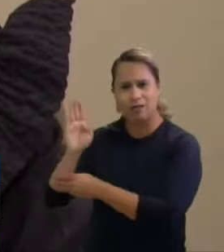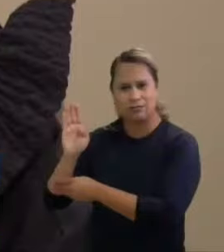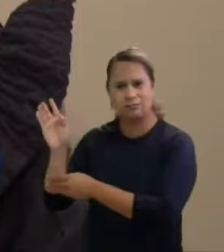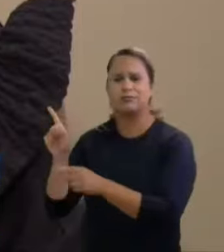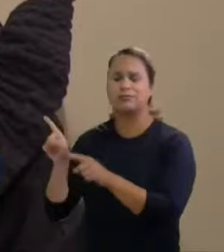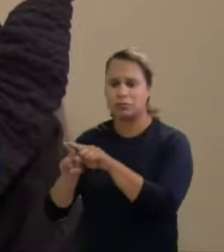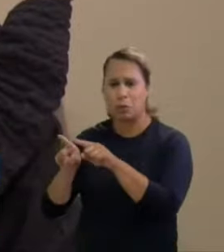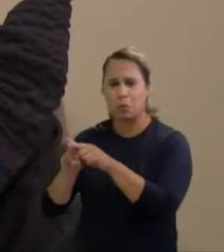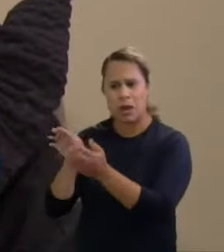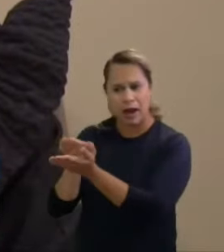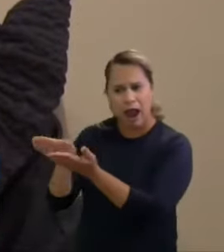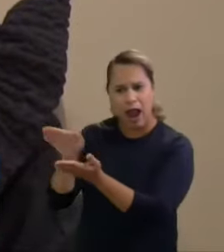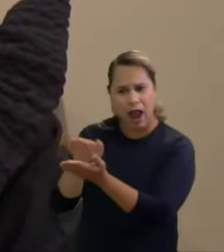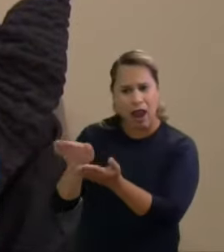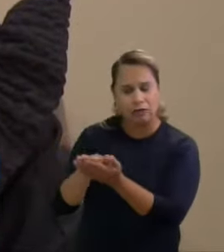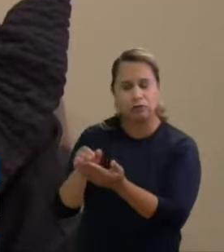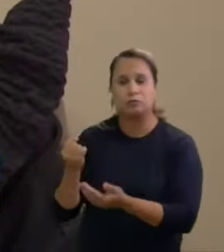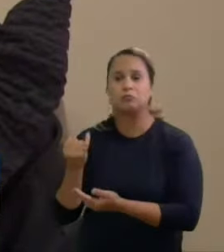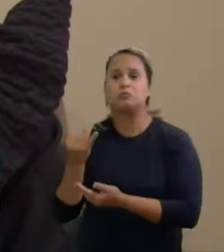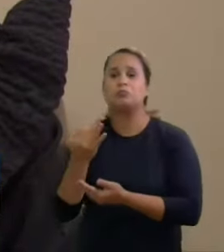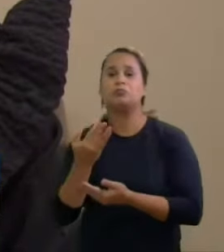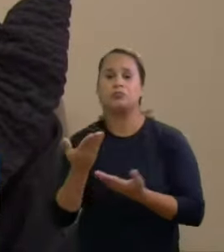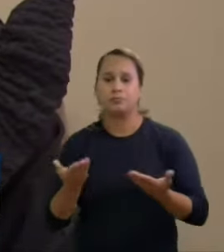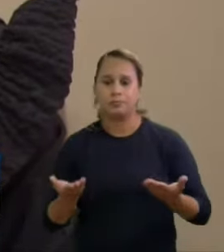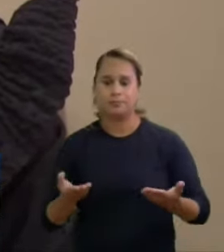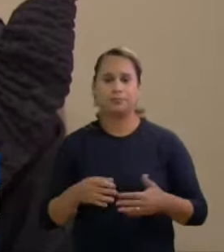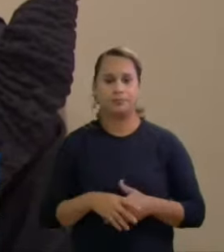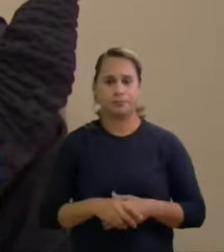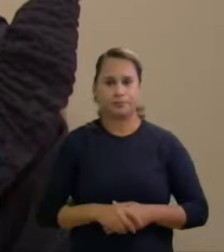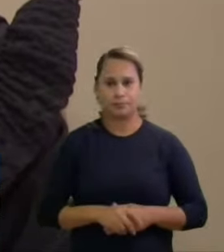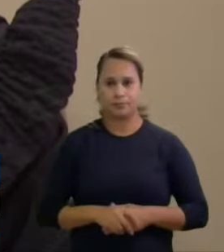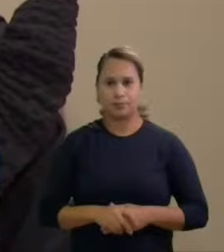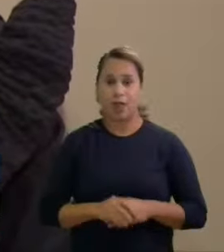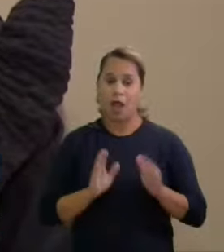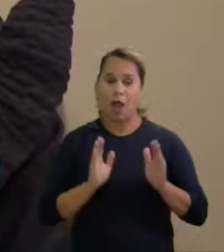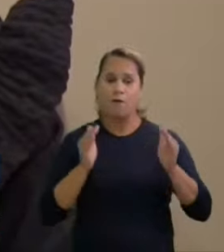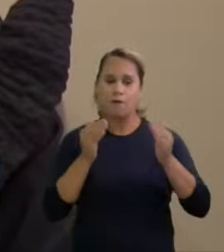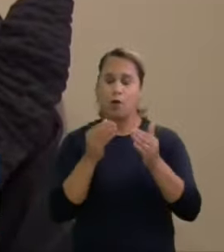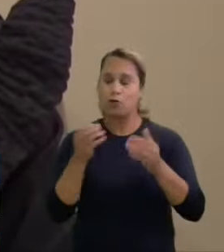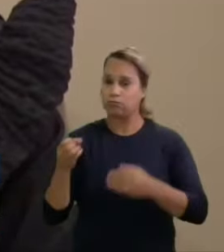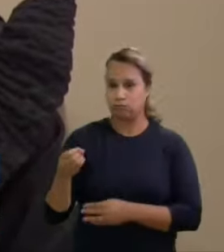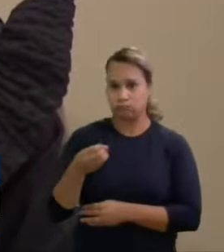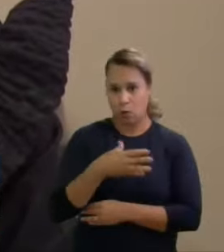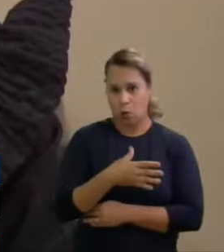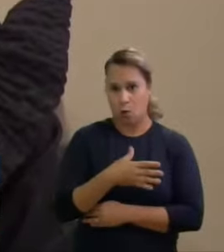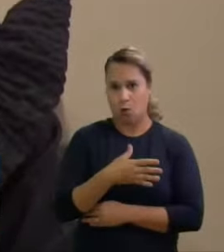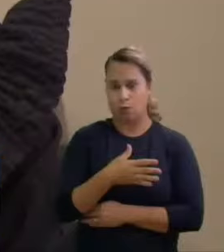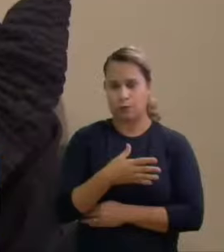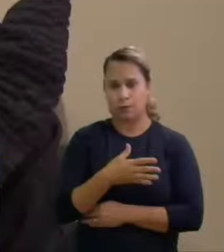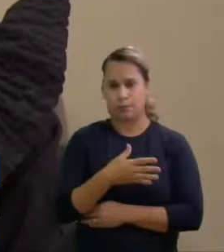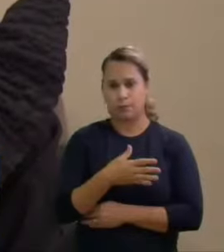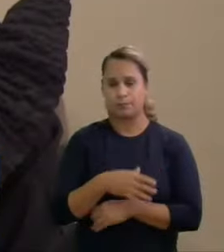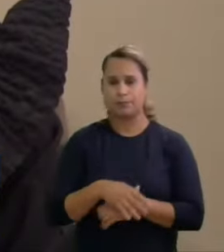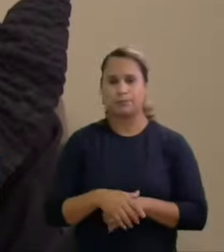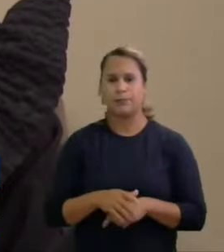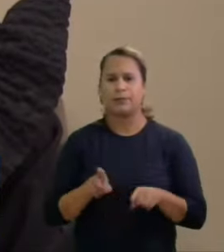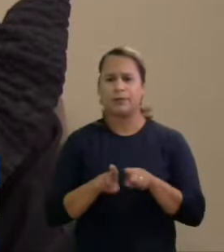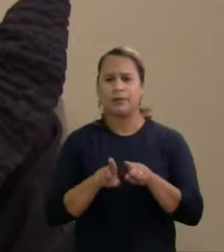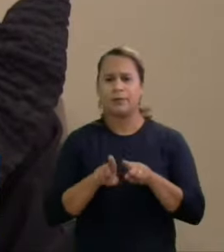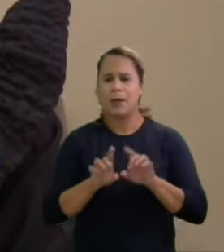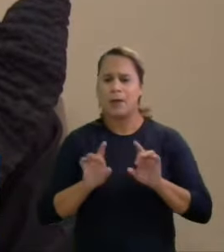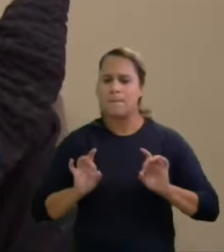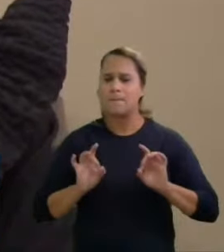novo além de todas a as a justificativa que é trazida e também especial em